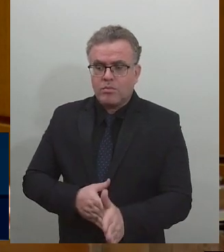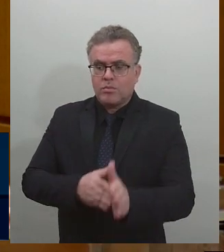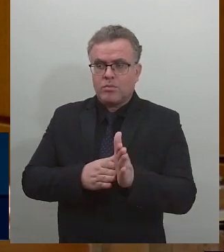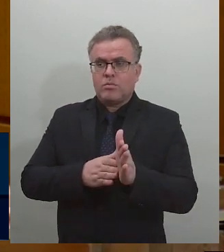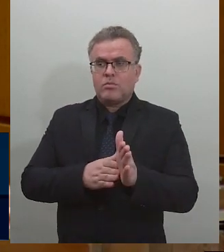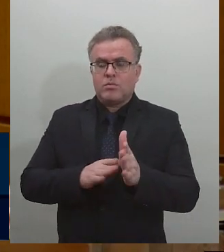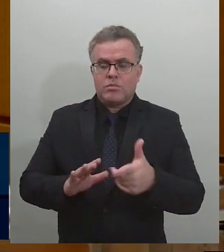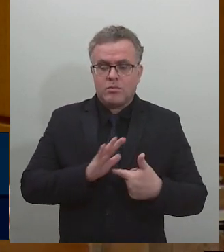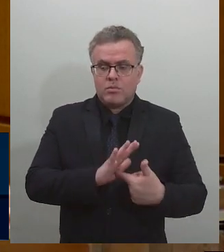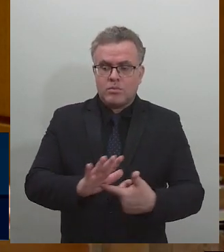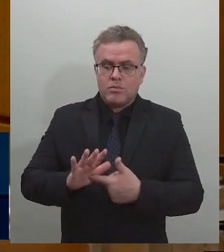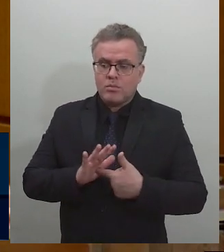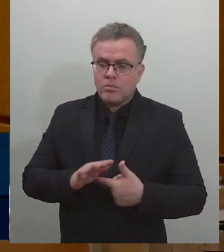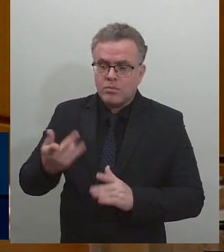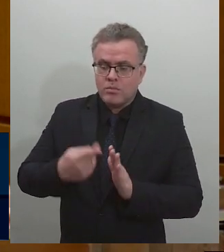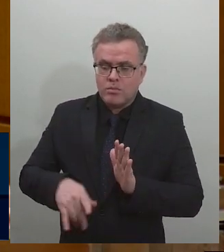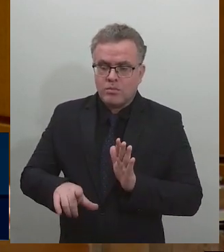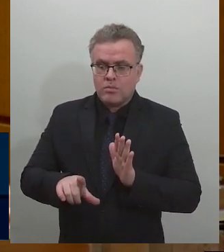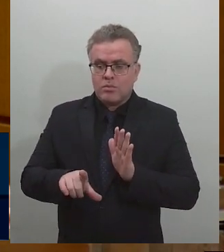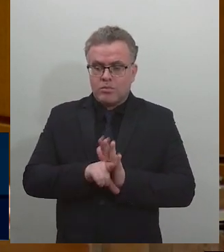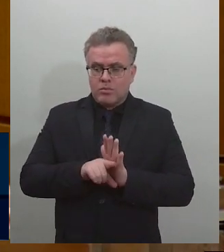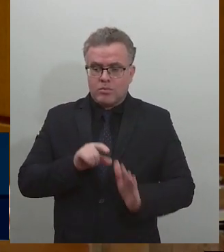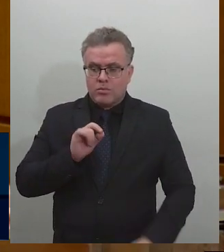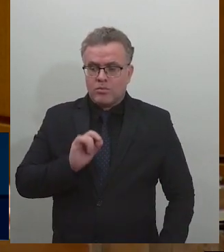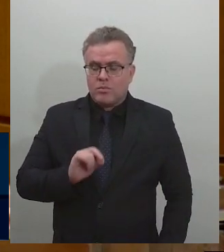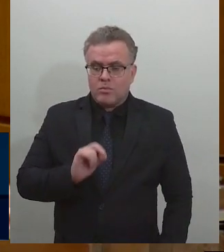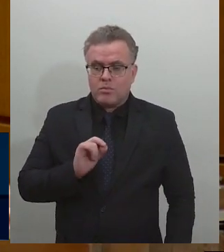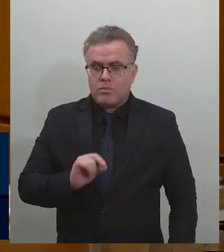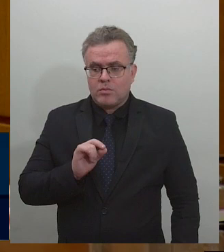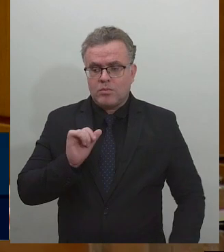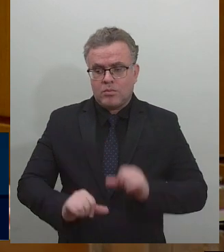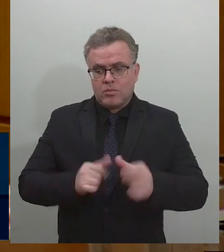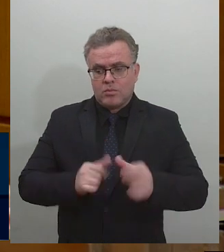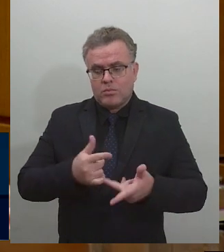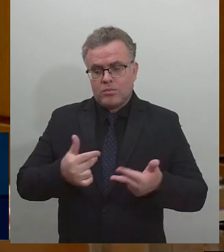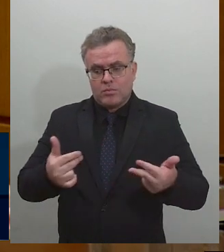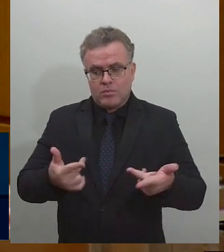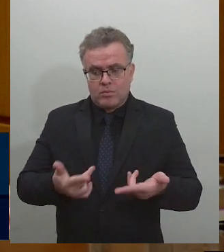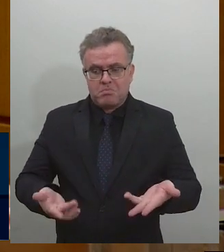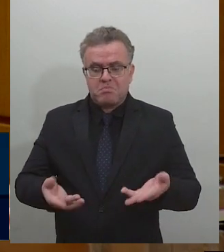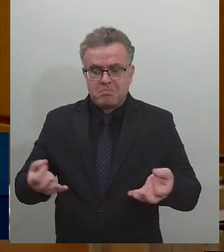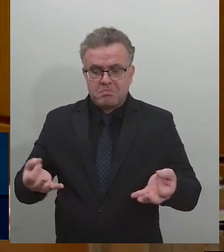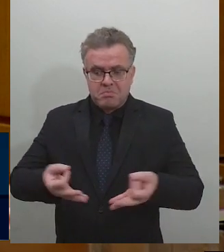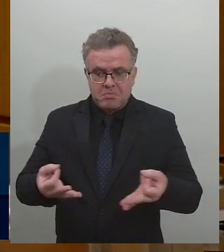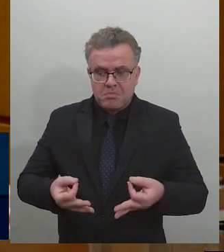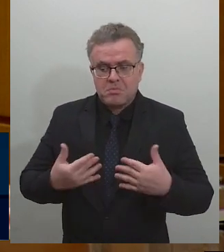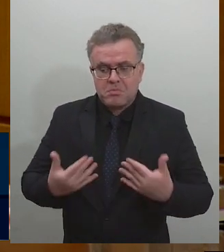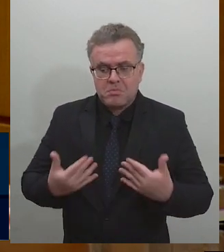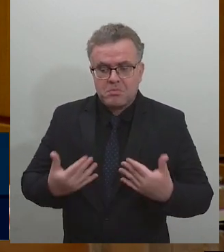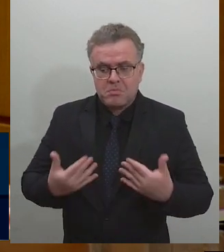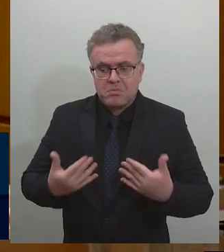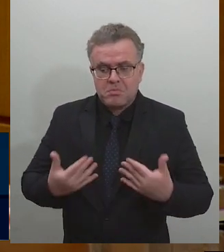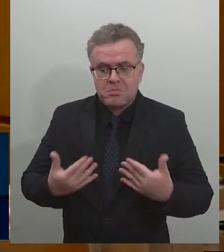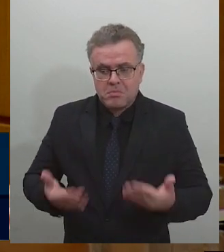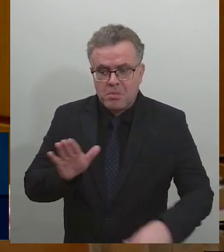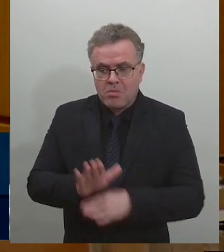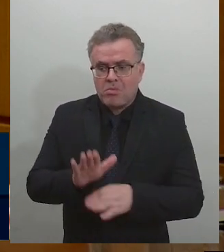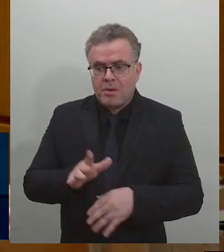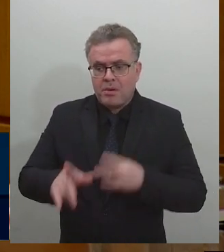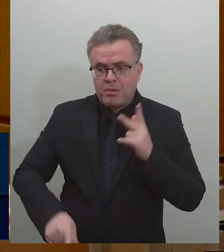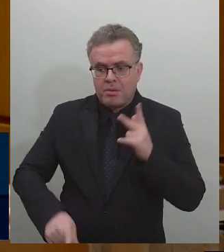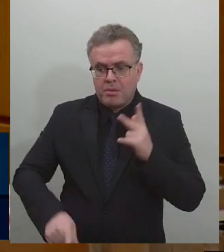leis e leis transformadas em leis que venham beneficiar ao povo sergipano. Mas